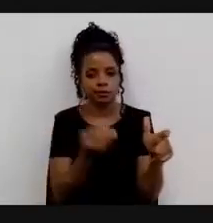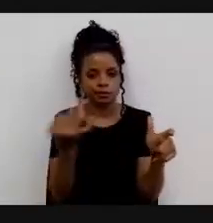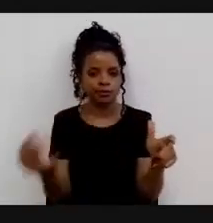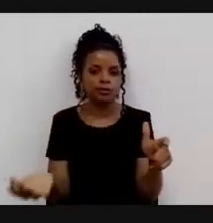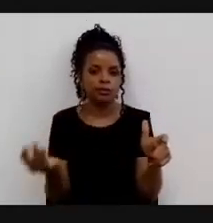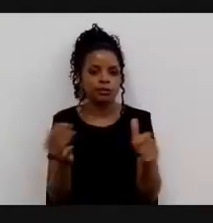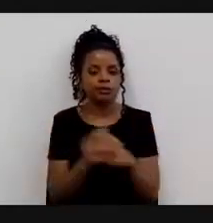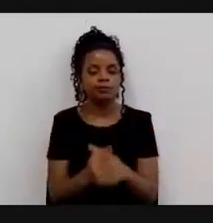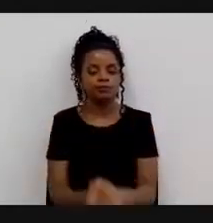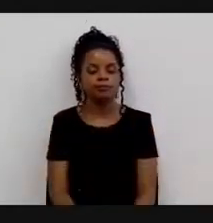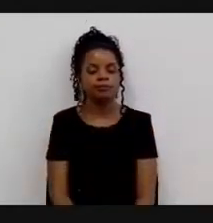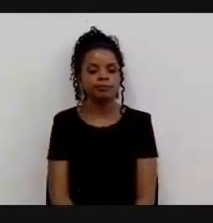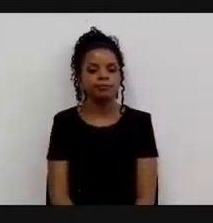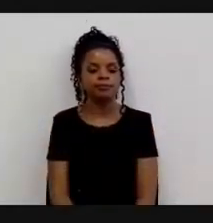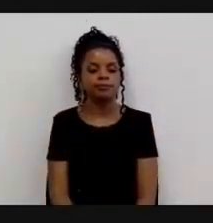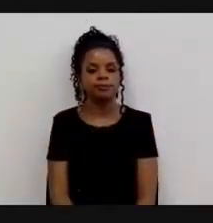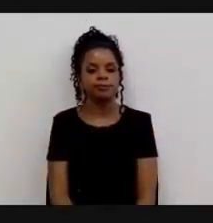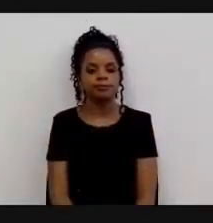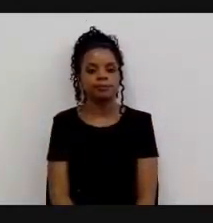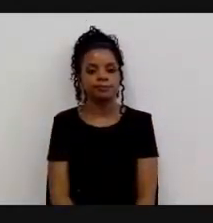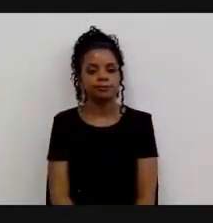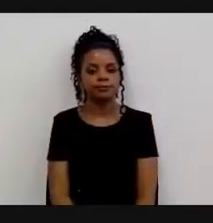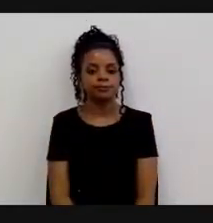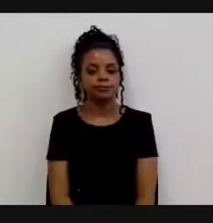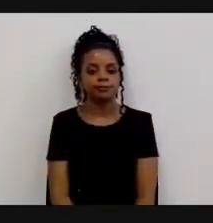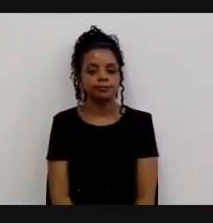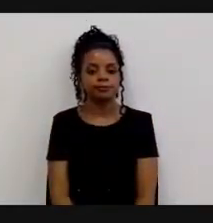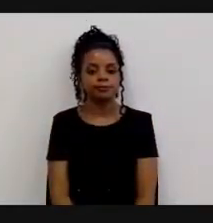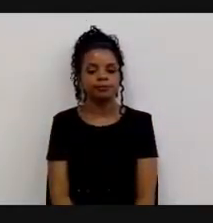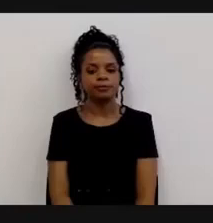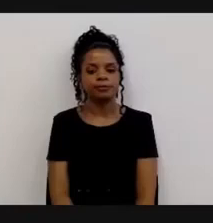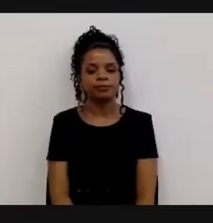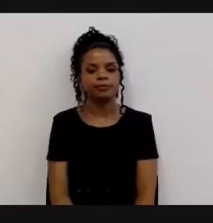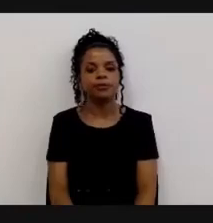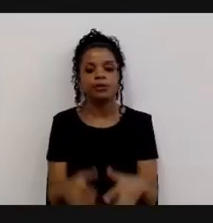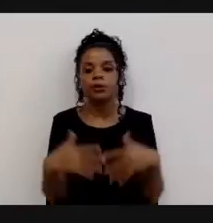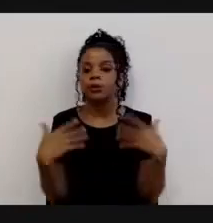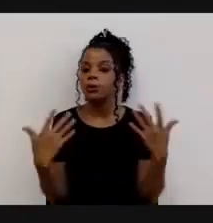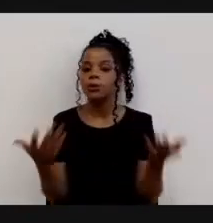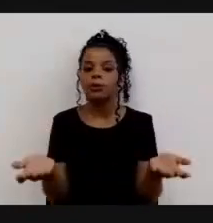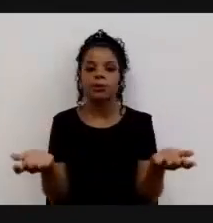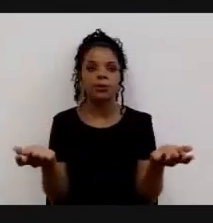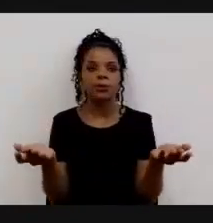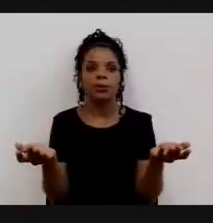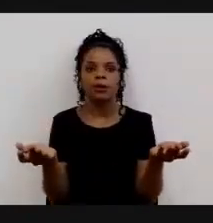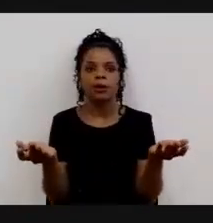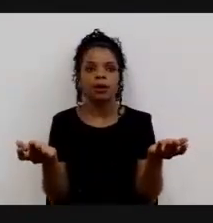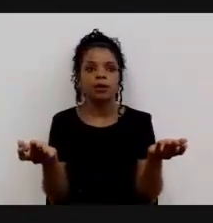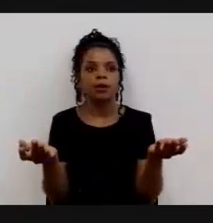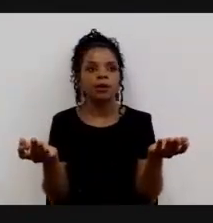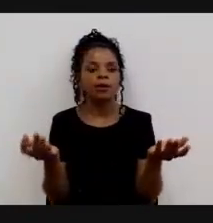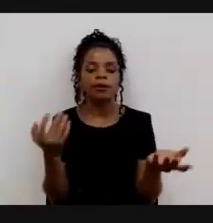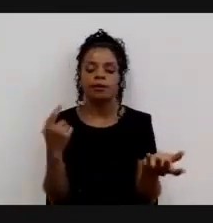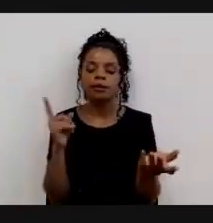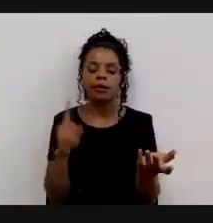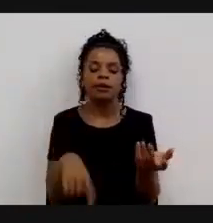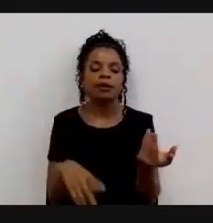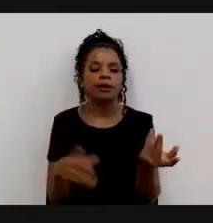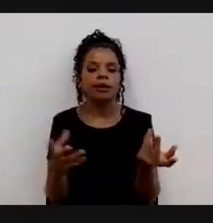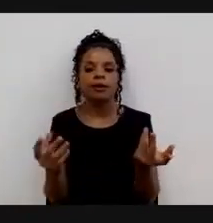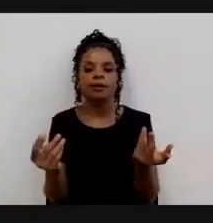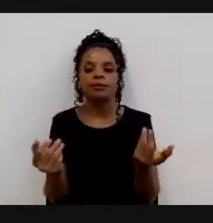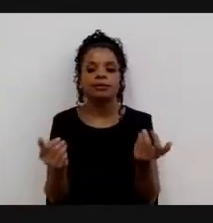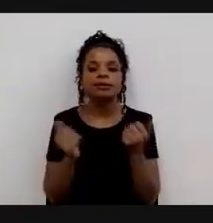2020 a 2022. Tá? Então, qual que é a ideia qual que era assim, a expectativa que essa